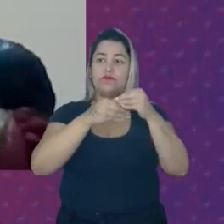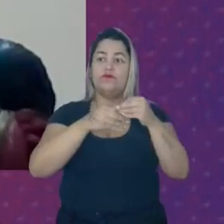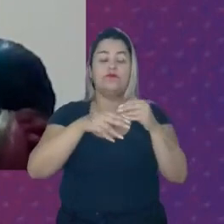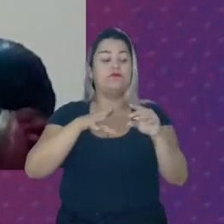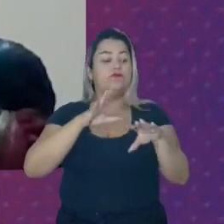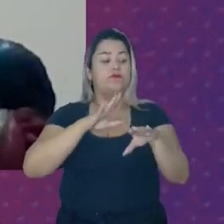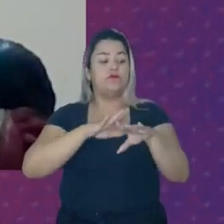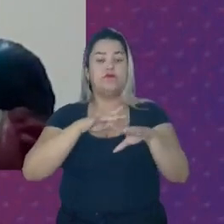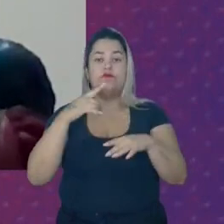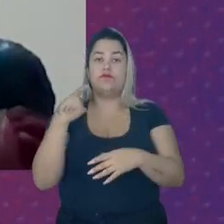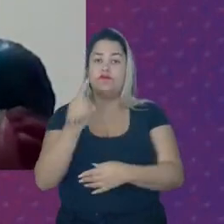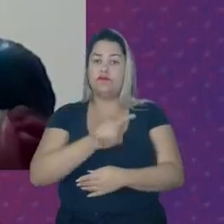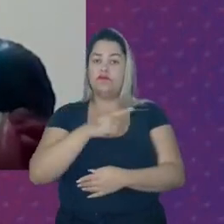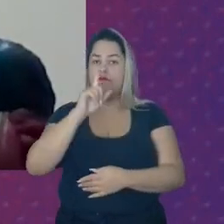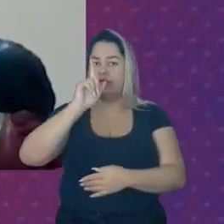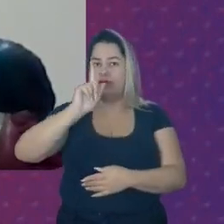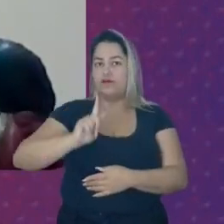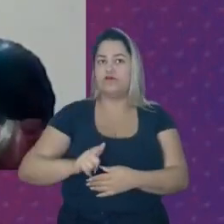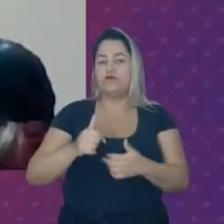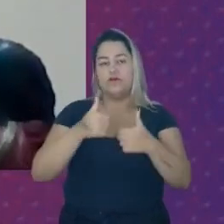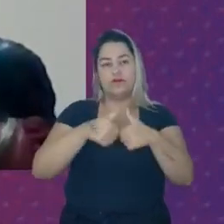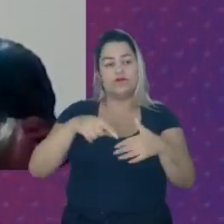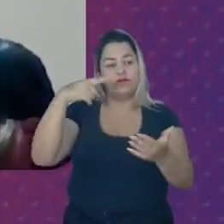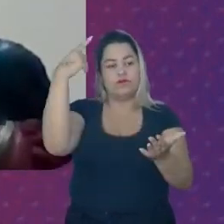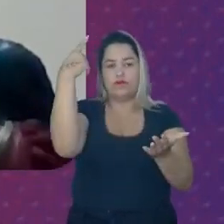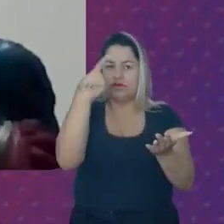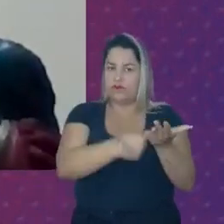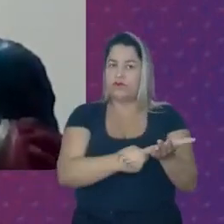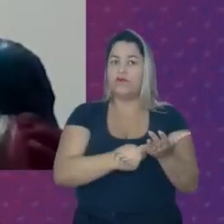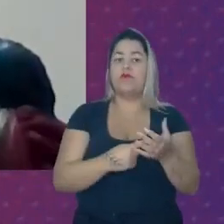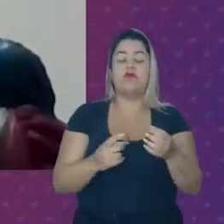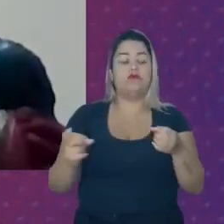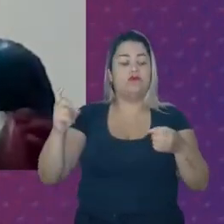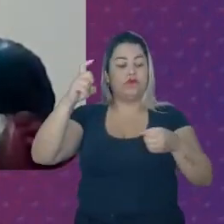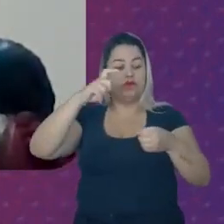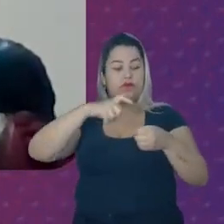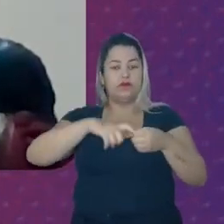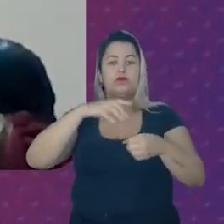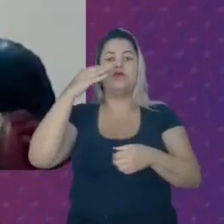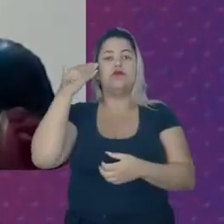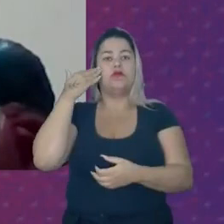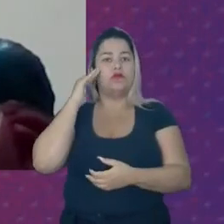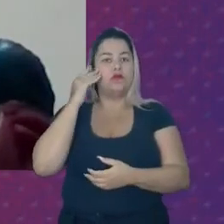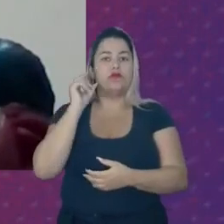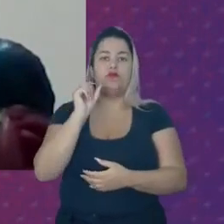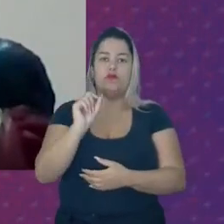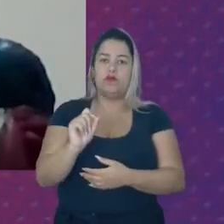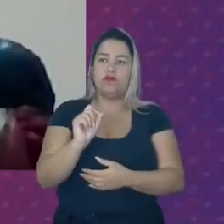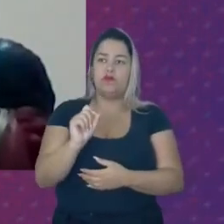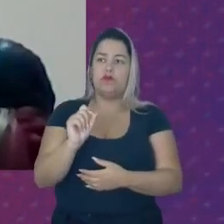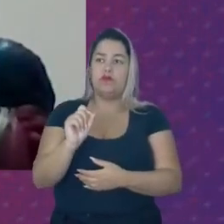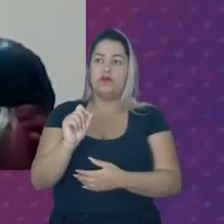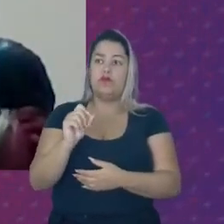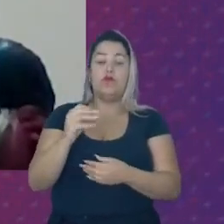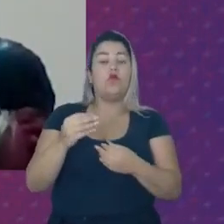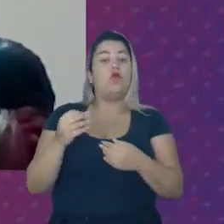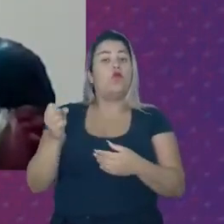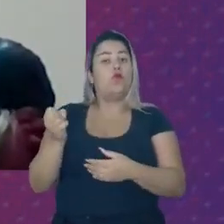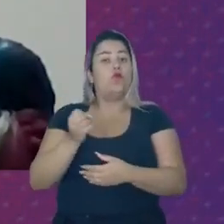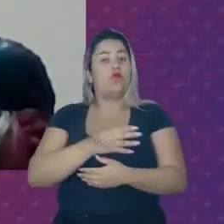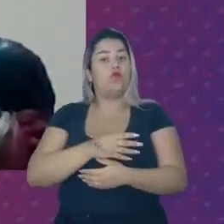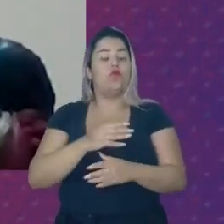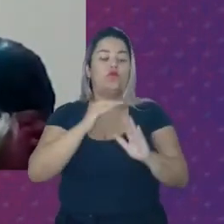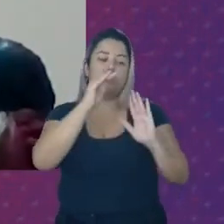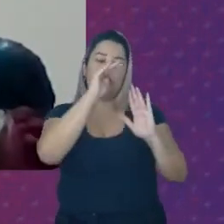mas nós, gestores, precisamos estar muito comprometidos com essa retomada, entendendo que o novo programa, o